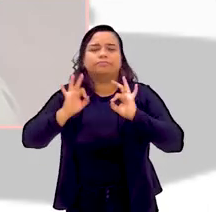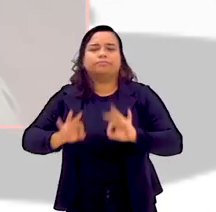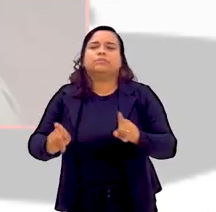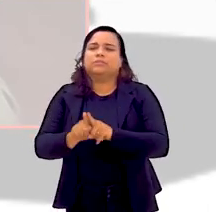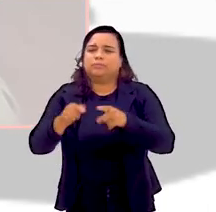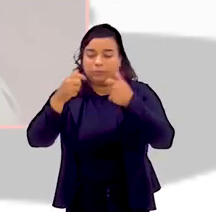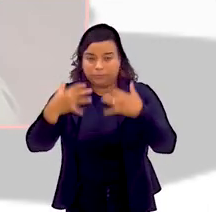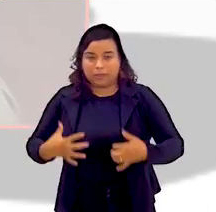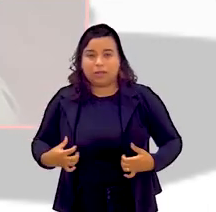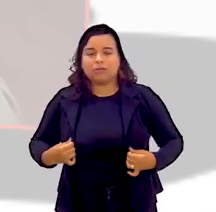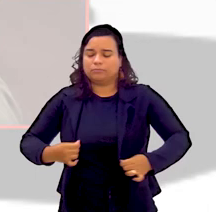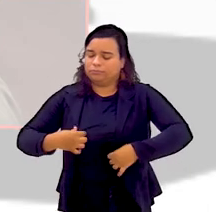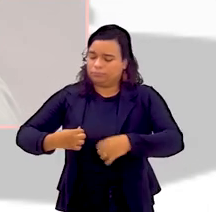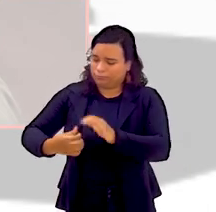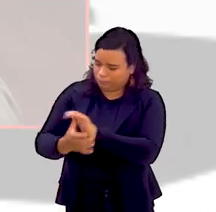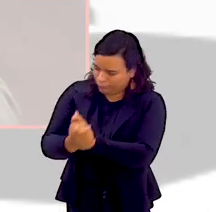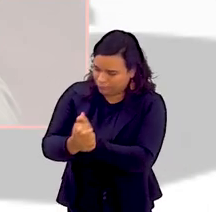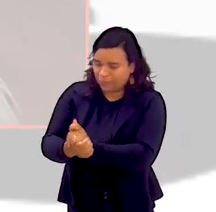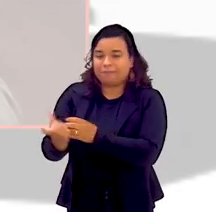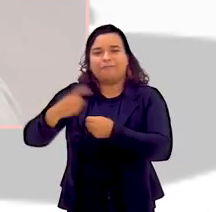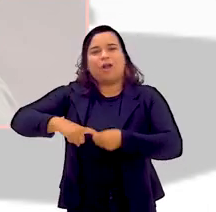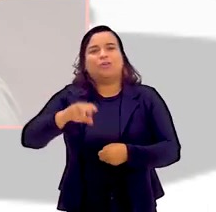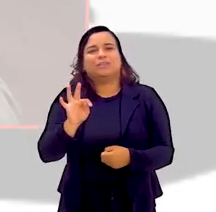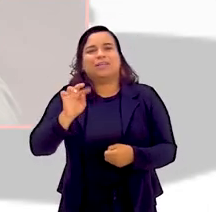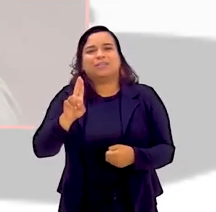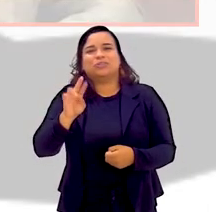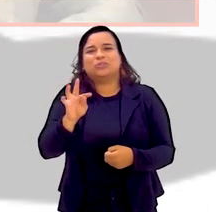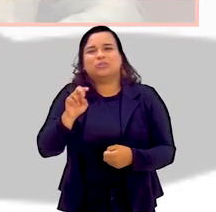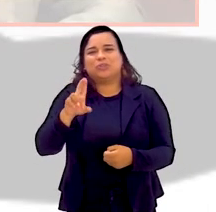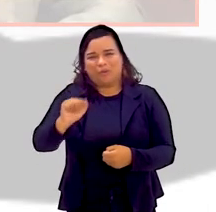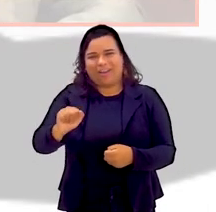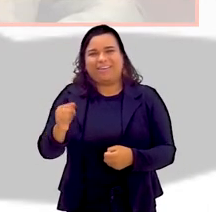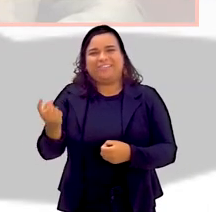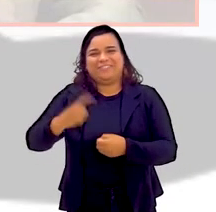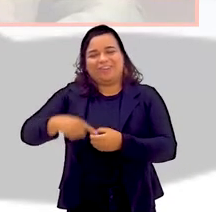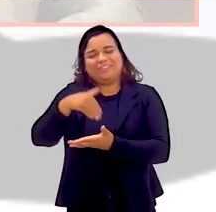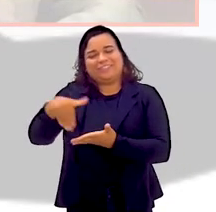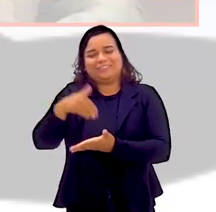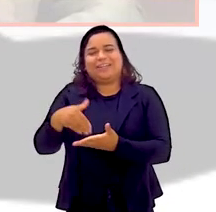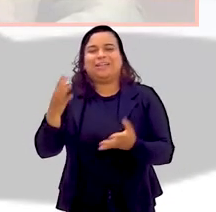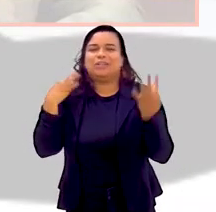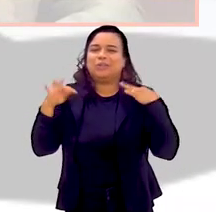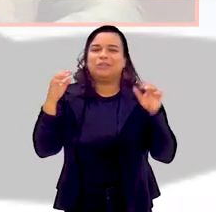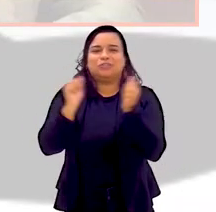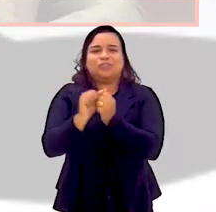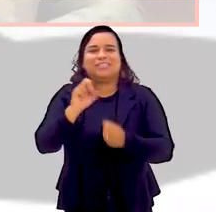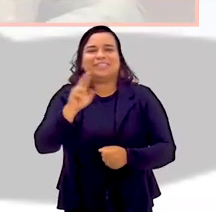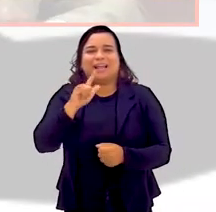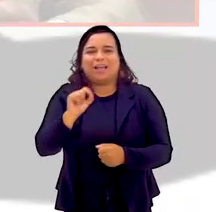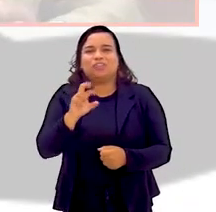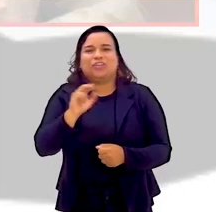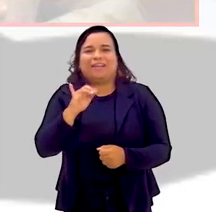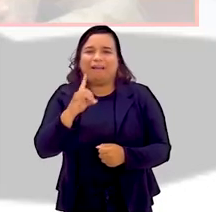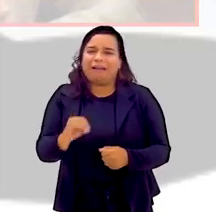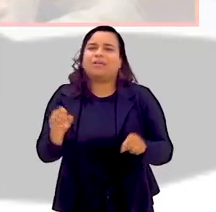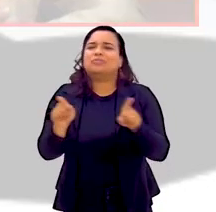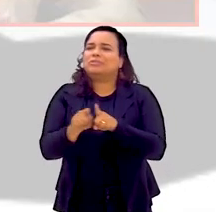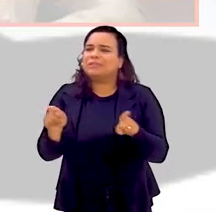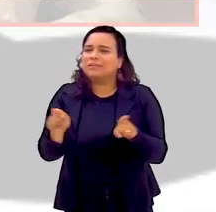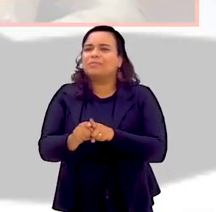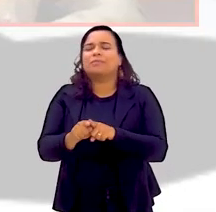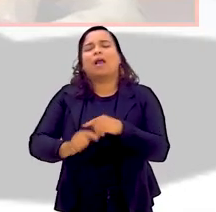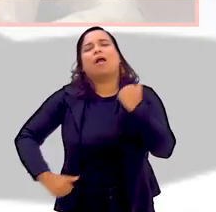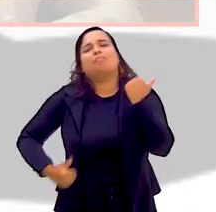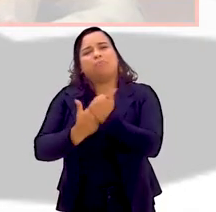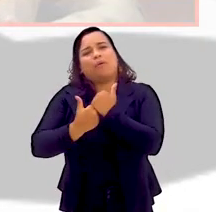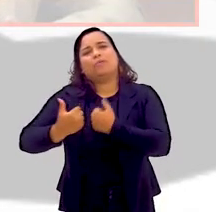quero ressaltar que saúdo a volta do Tutuca à Secretaria do Turismo, junto com o Sérgio Carmo, com certeza junto com o